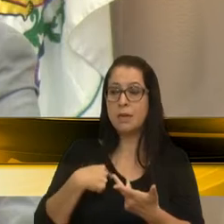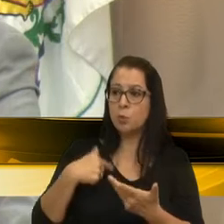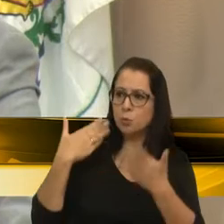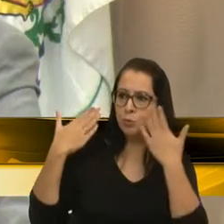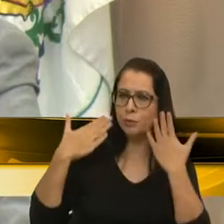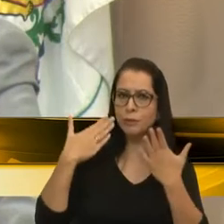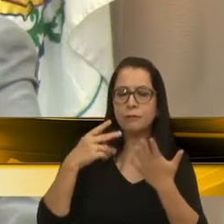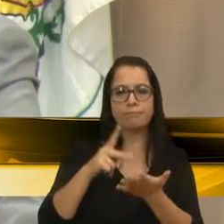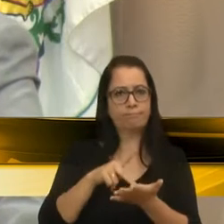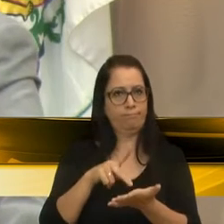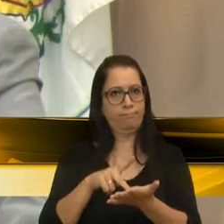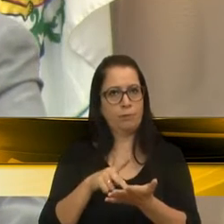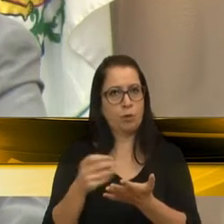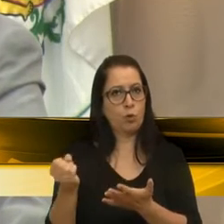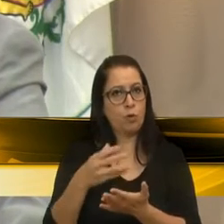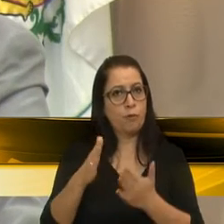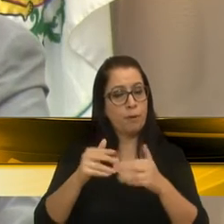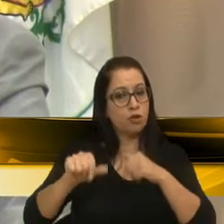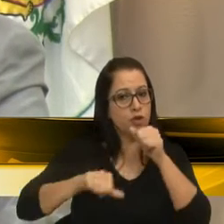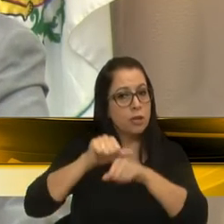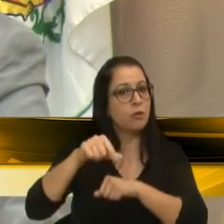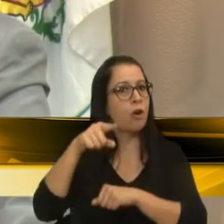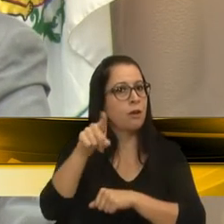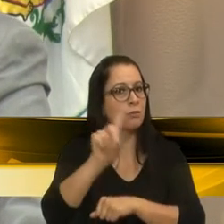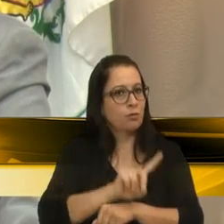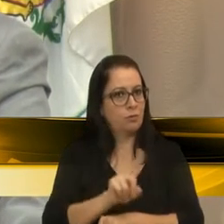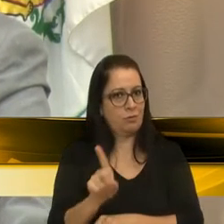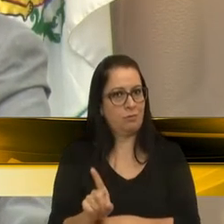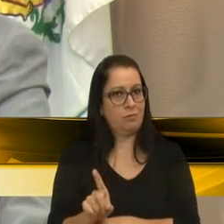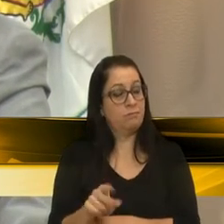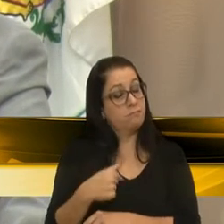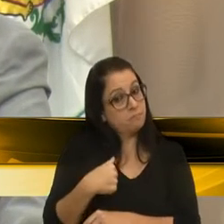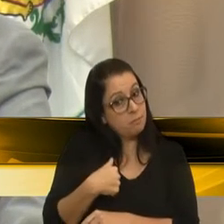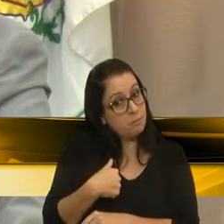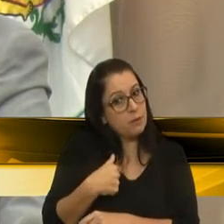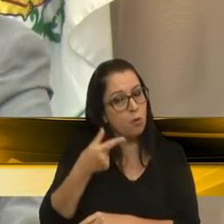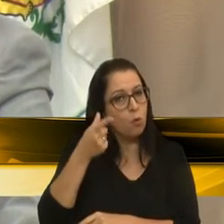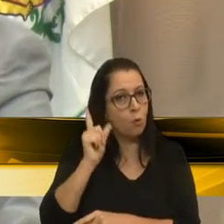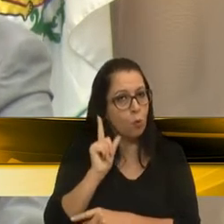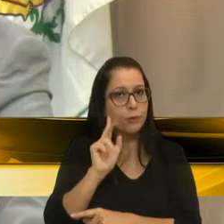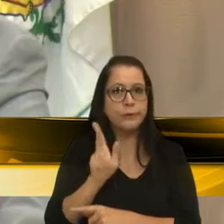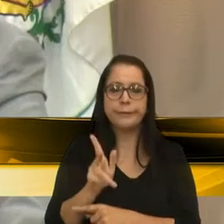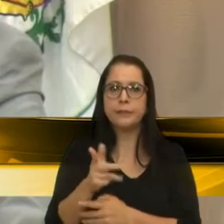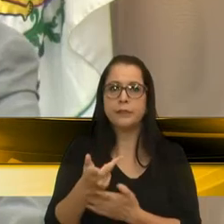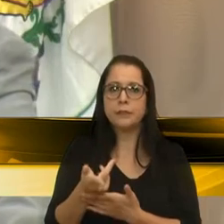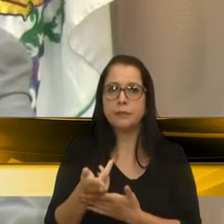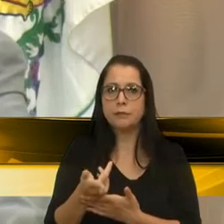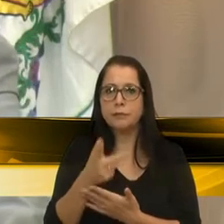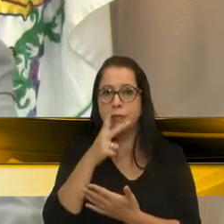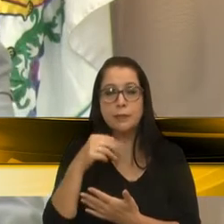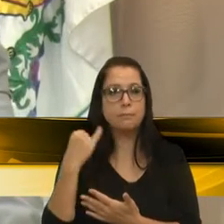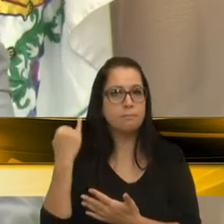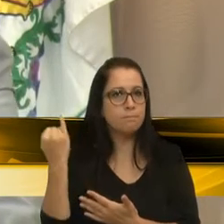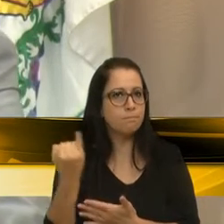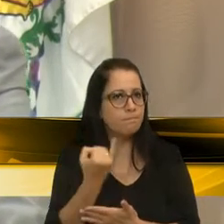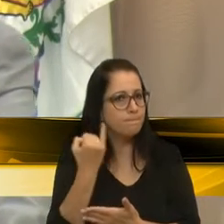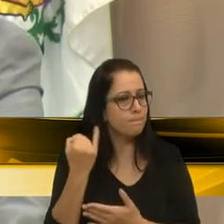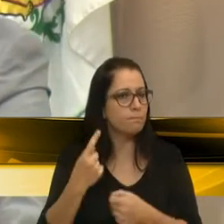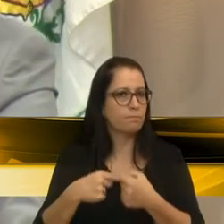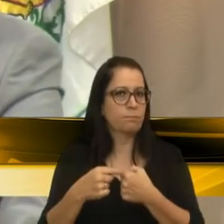duvido, sinceramente, que tenha um novo pedido de vistas. Eu duvido. Mas esse de ontem foi extremamente importante para o